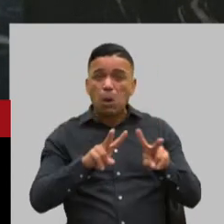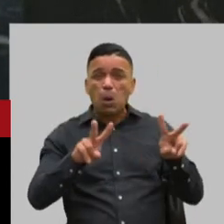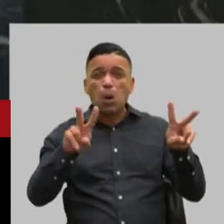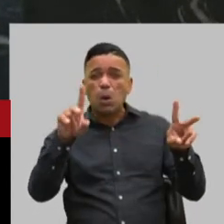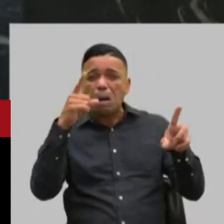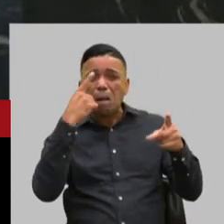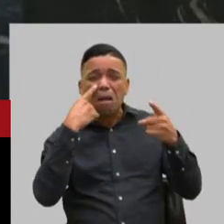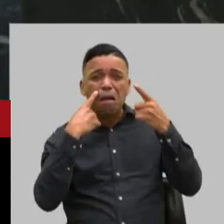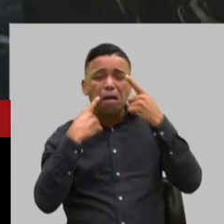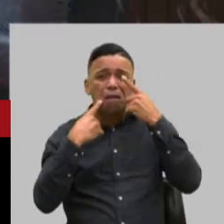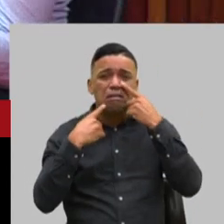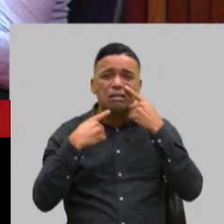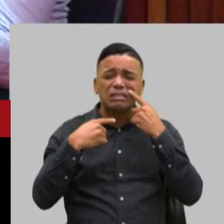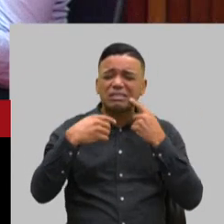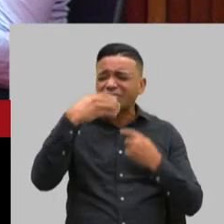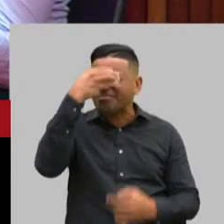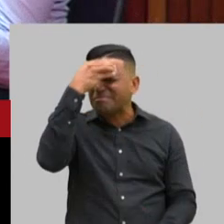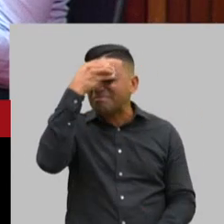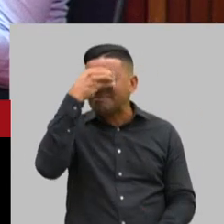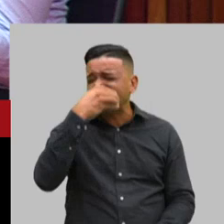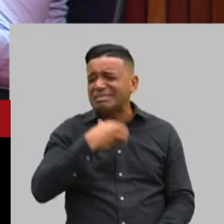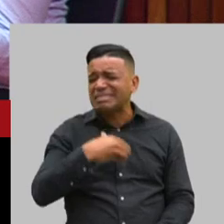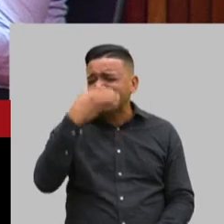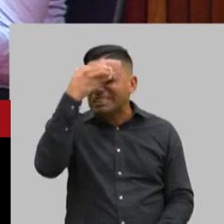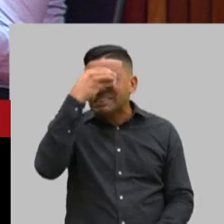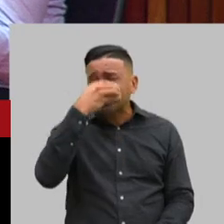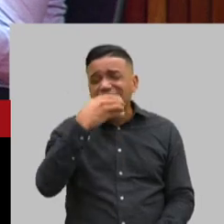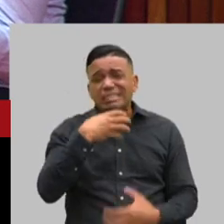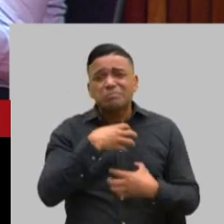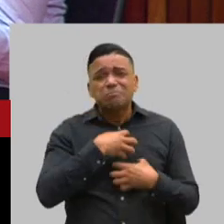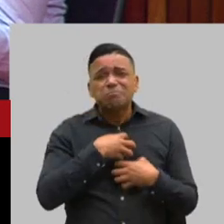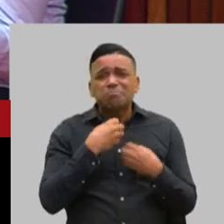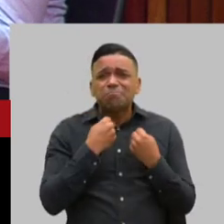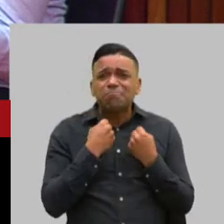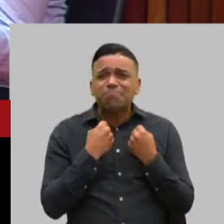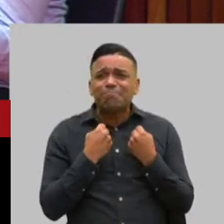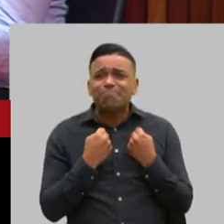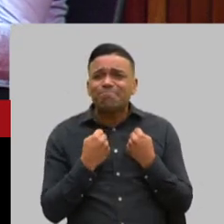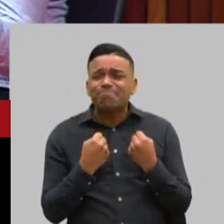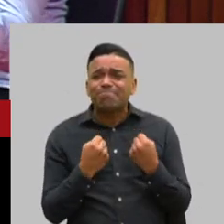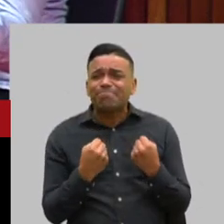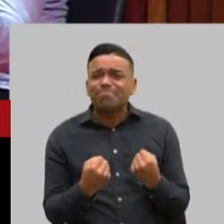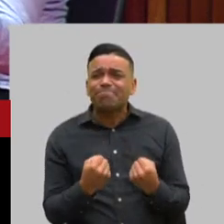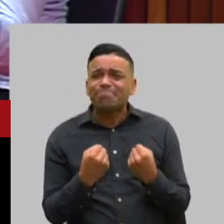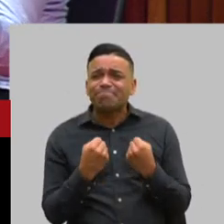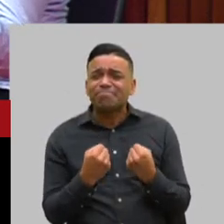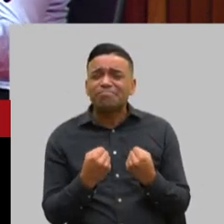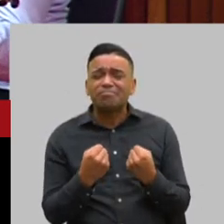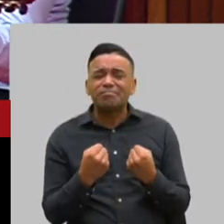que pesa, mas a gente